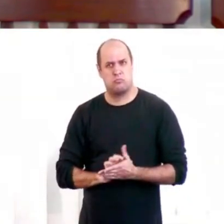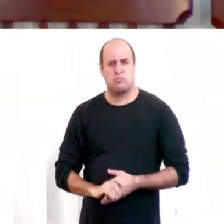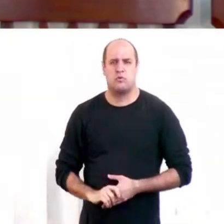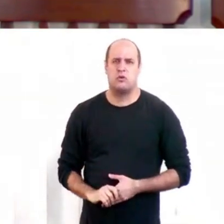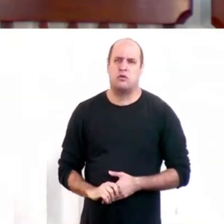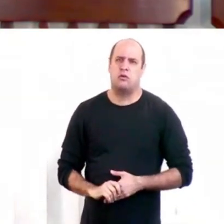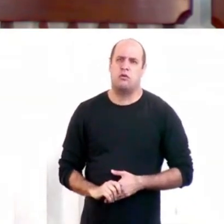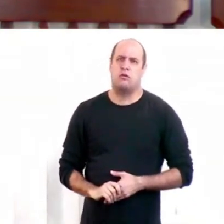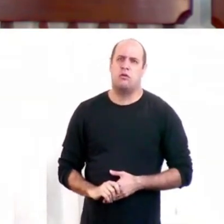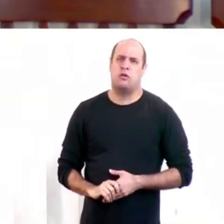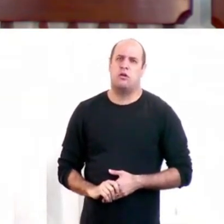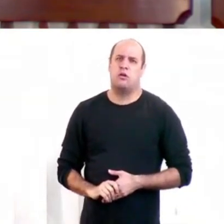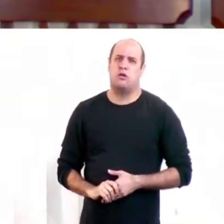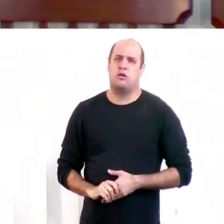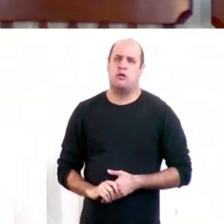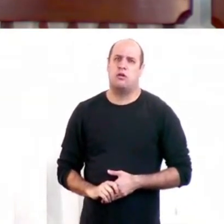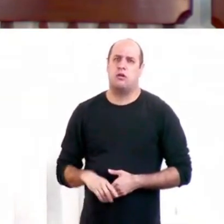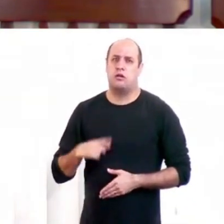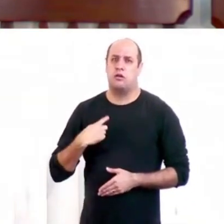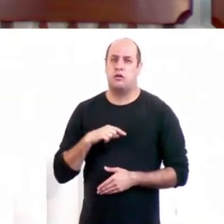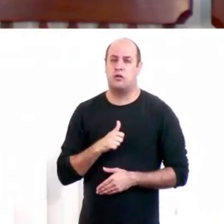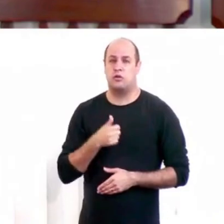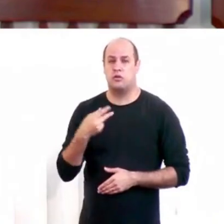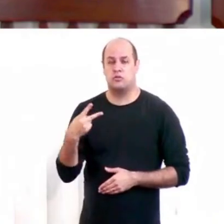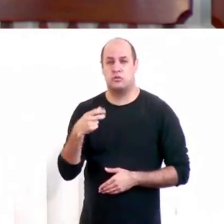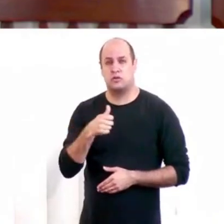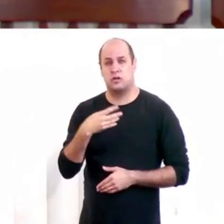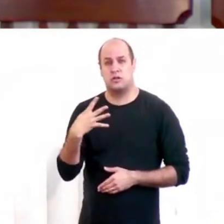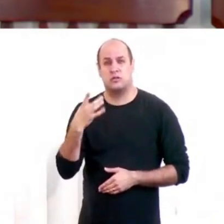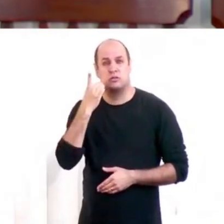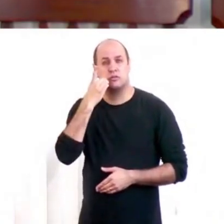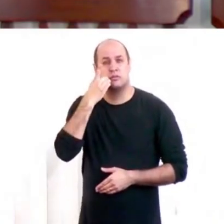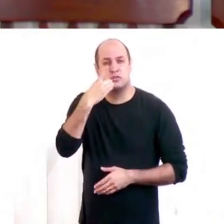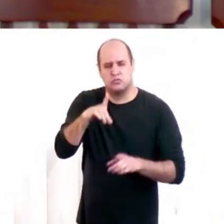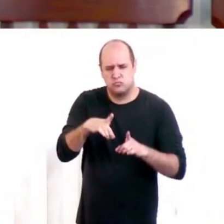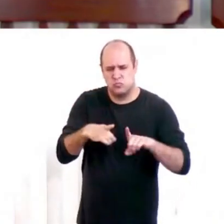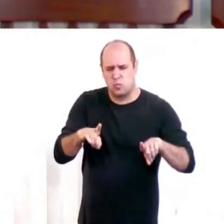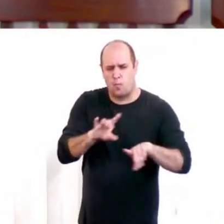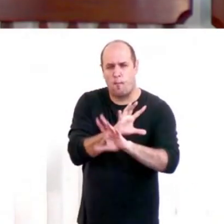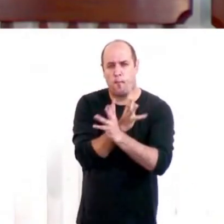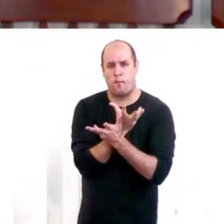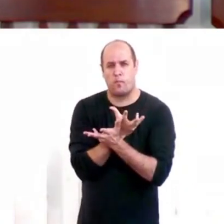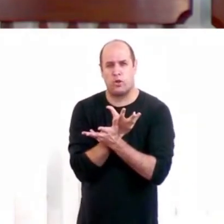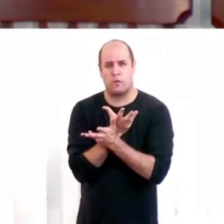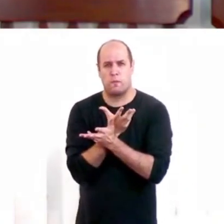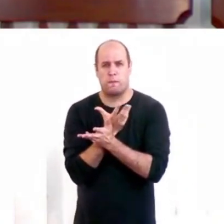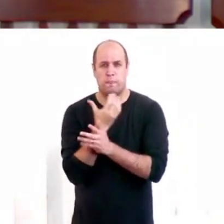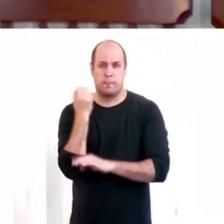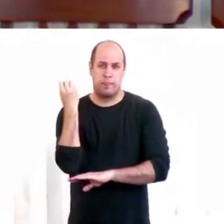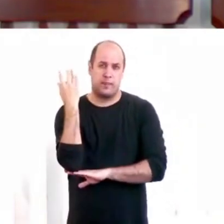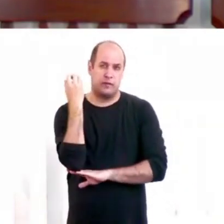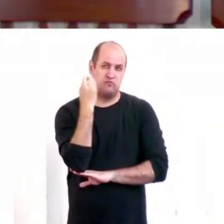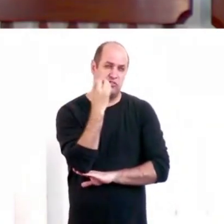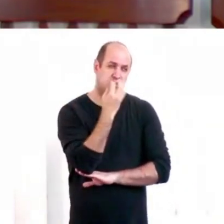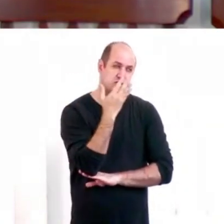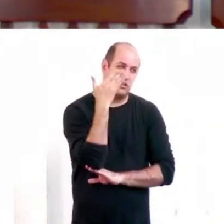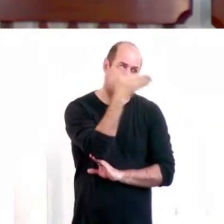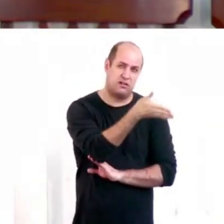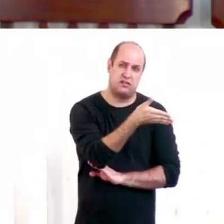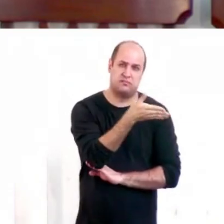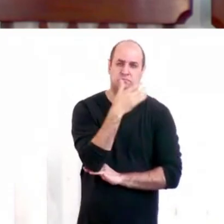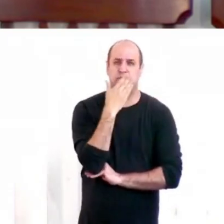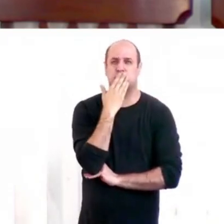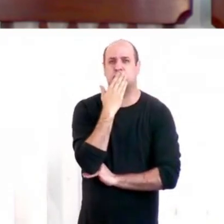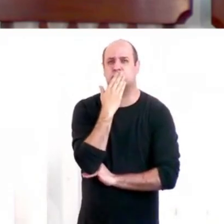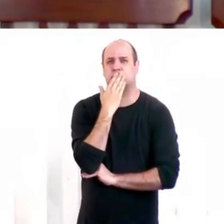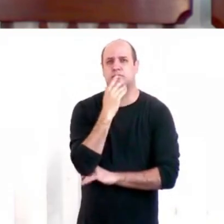vamos enfrentar 10, 12, 14 dias de deserto para chegar nas famílias que estão morando no meio do deserto. Eles